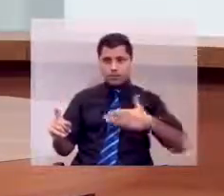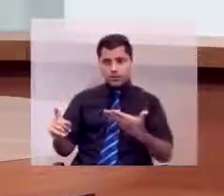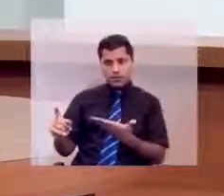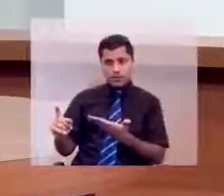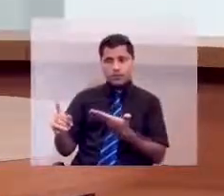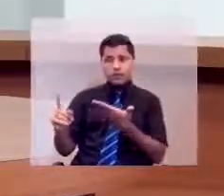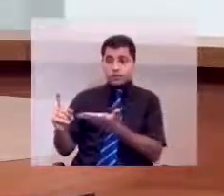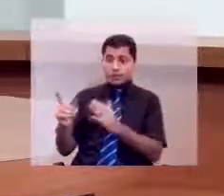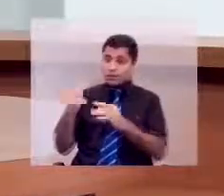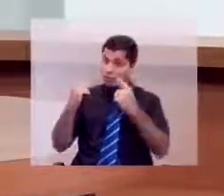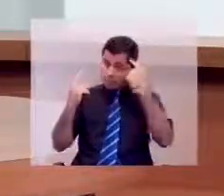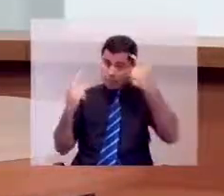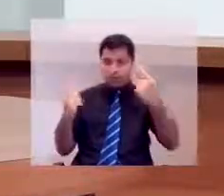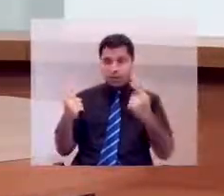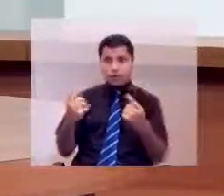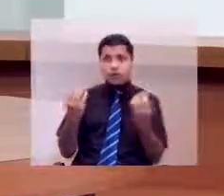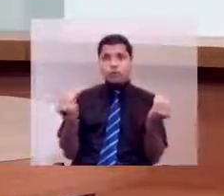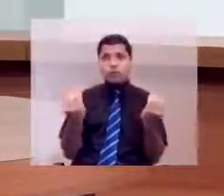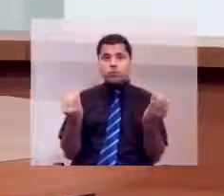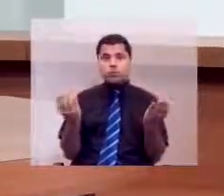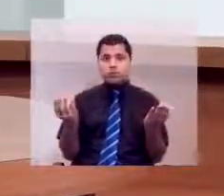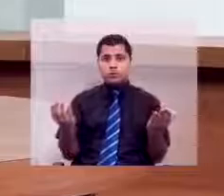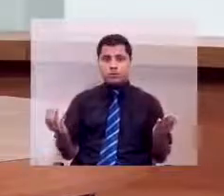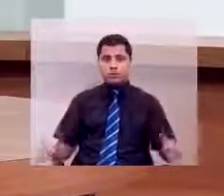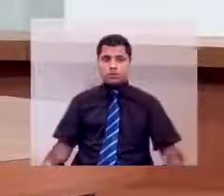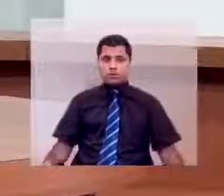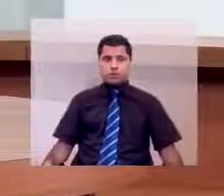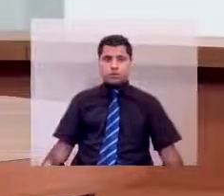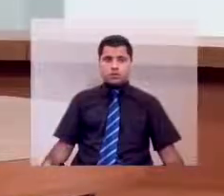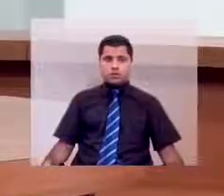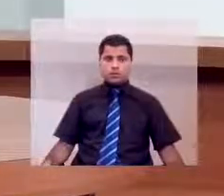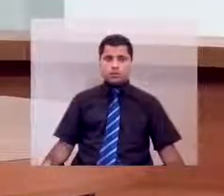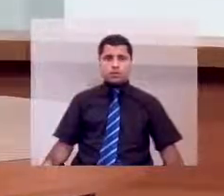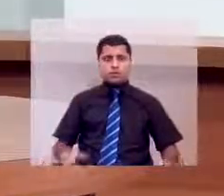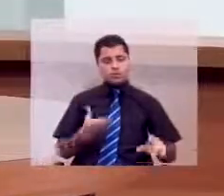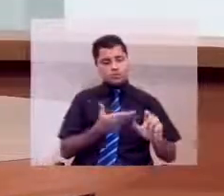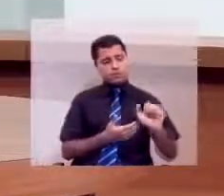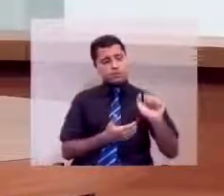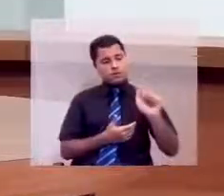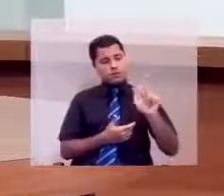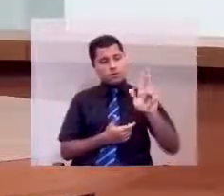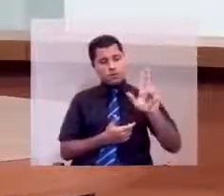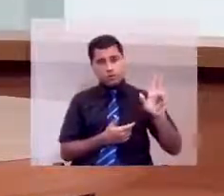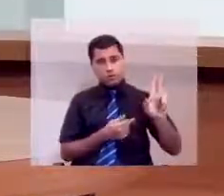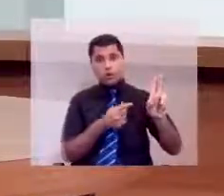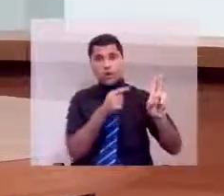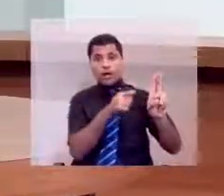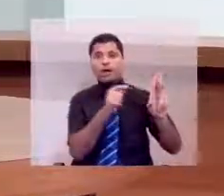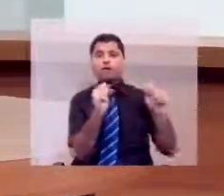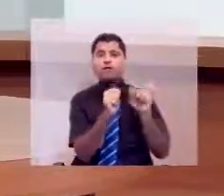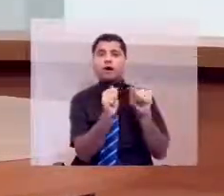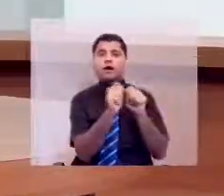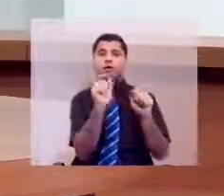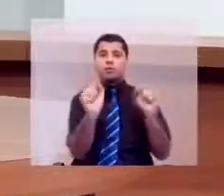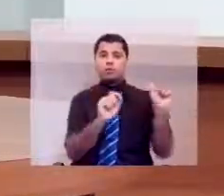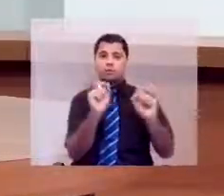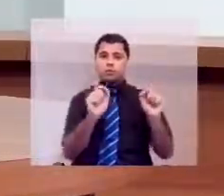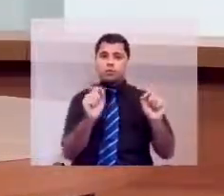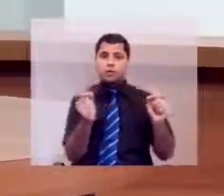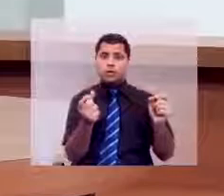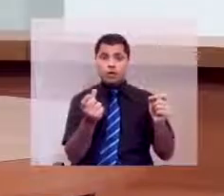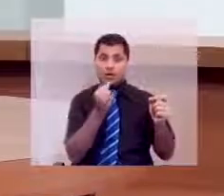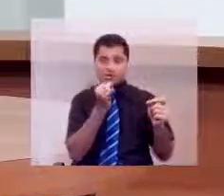pudesse ajudar nesse contexto. O que a Gru Airport está fazendo são duas coisas distintas. Independente de